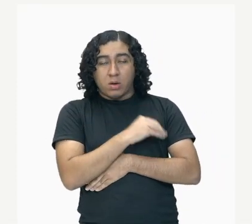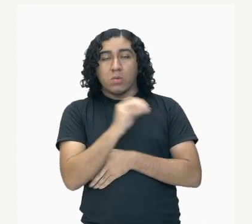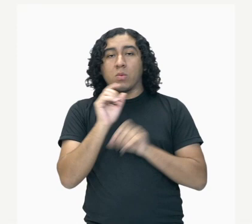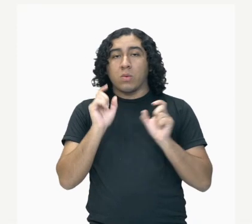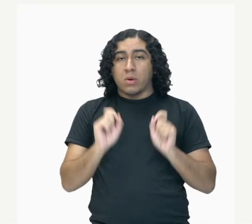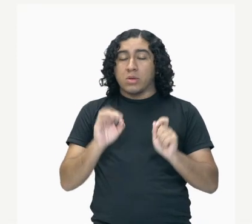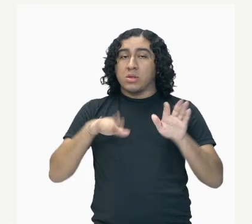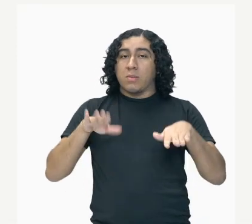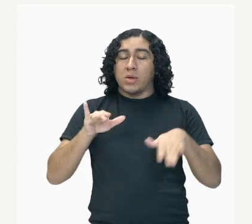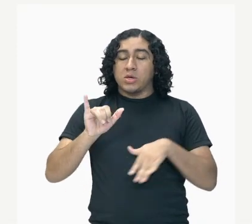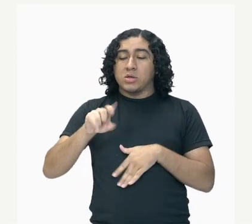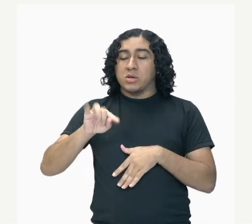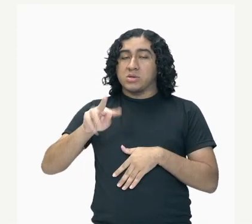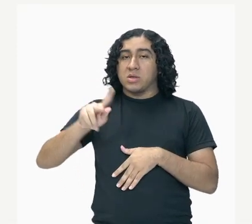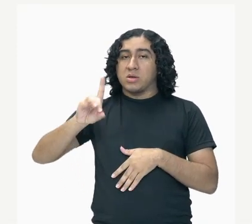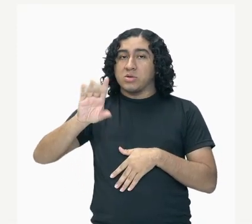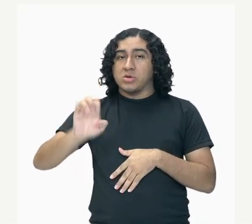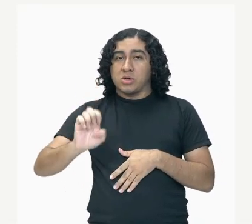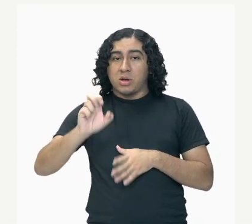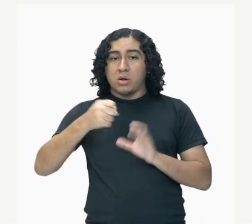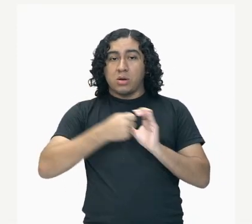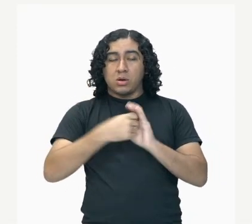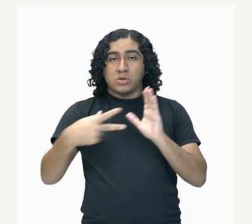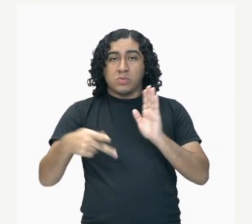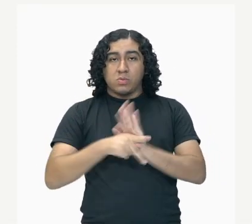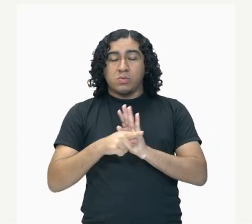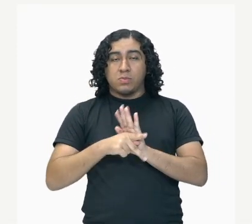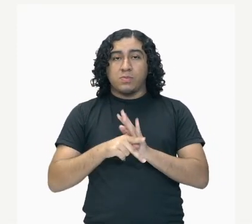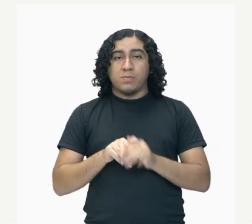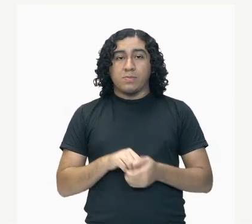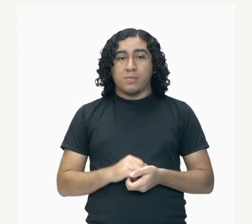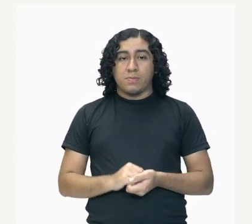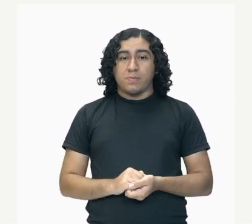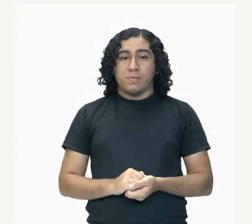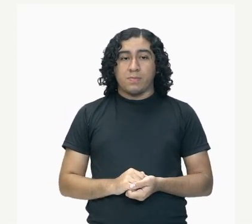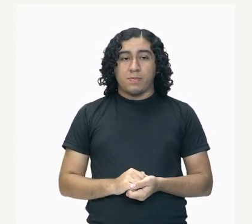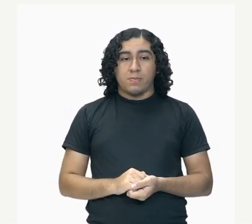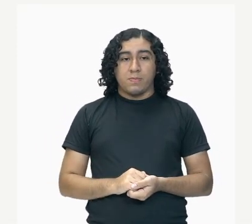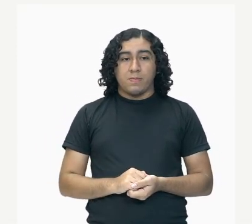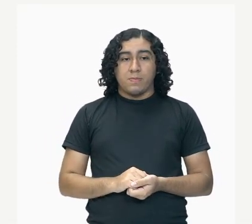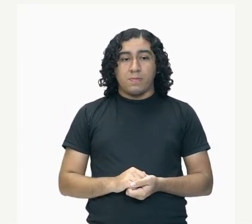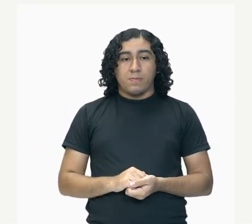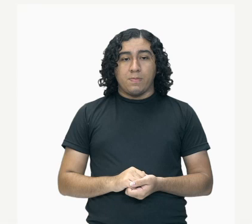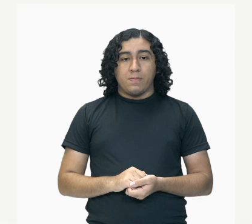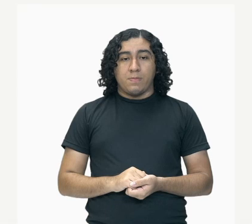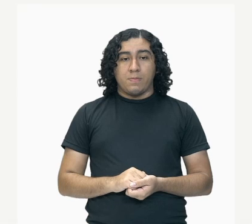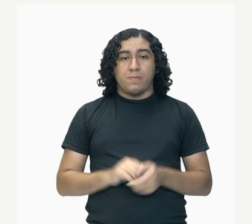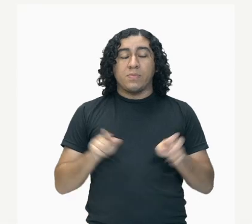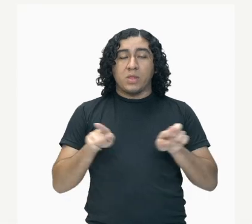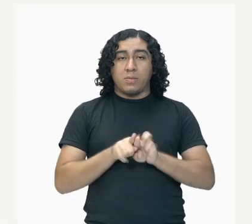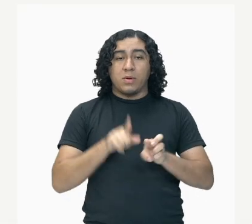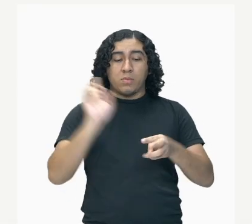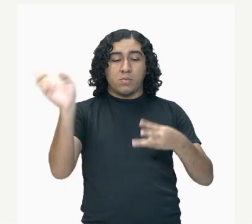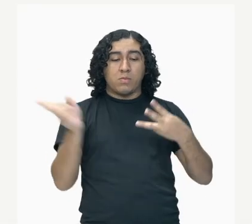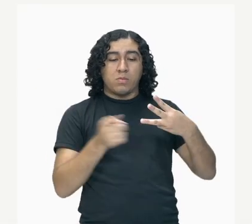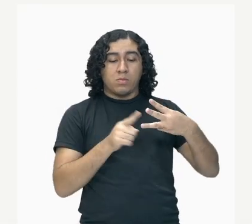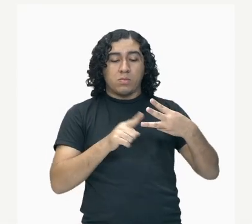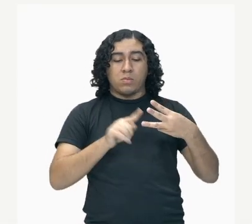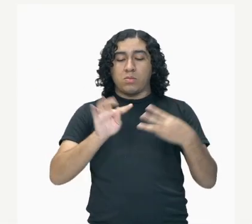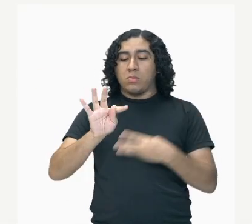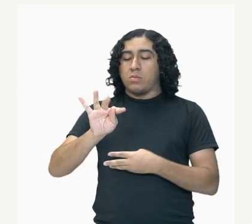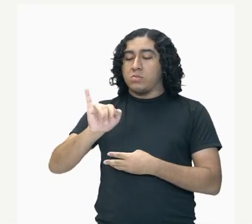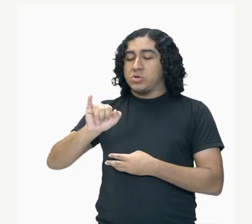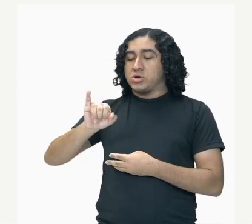intensidade é uma qualidade fisiológica importante e por fim nós temos o timbre